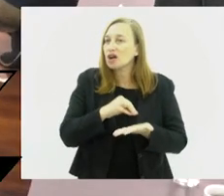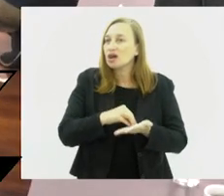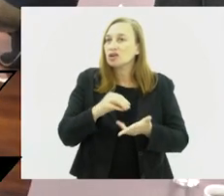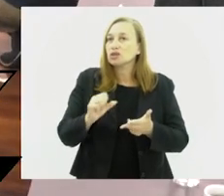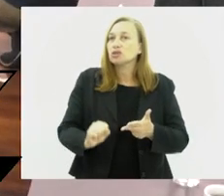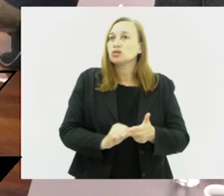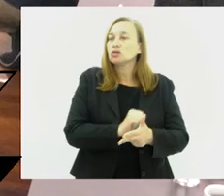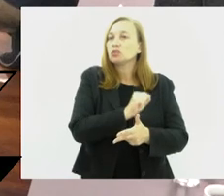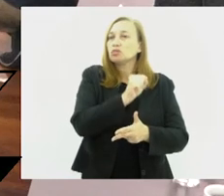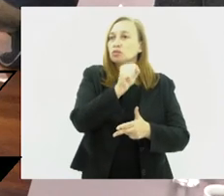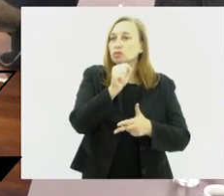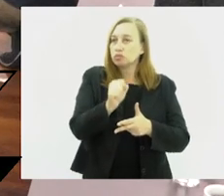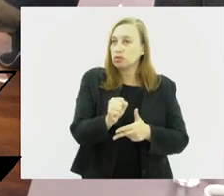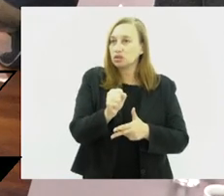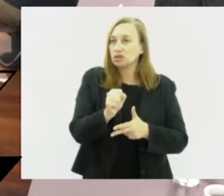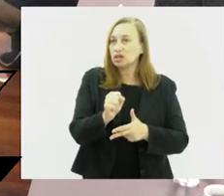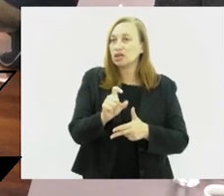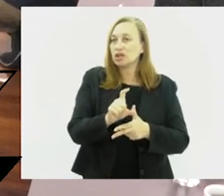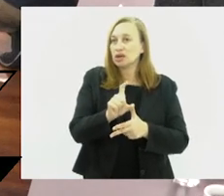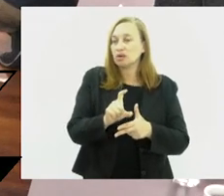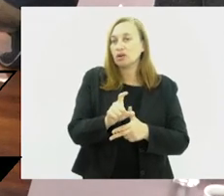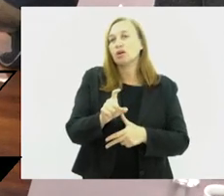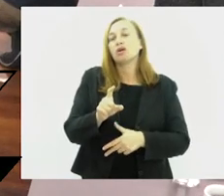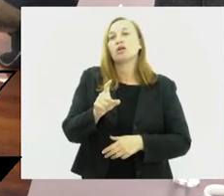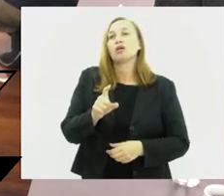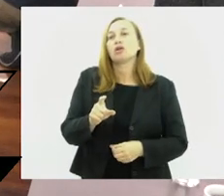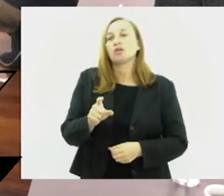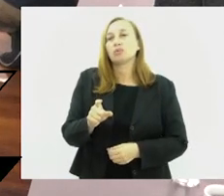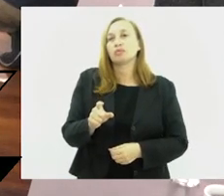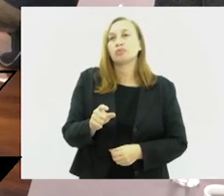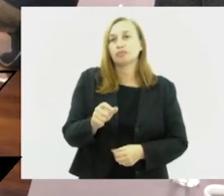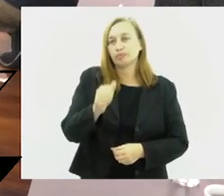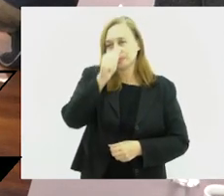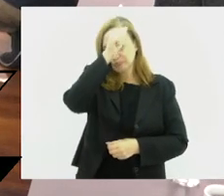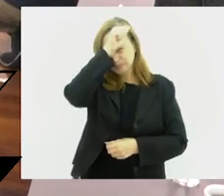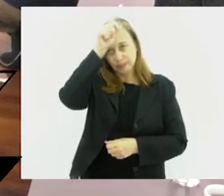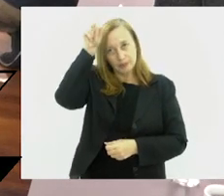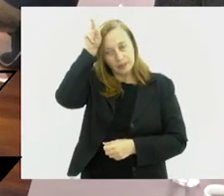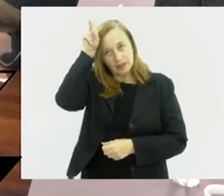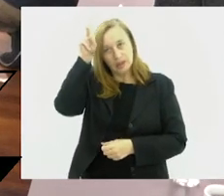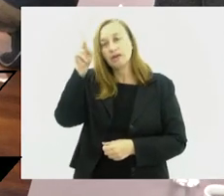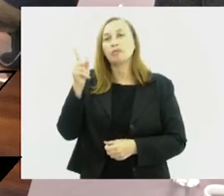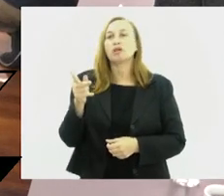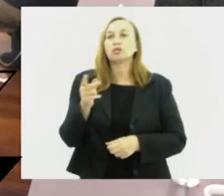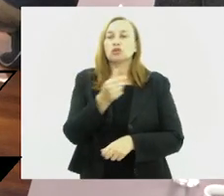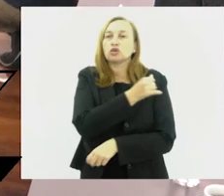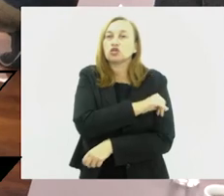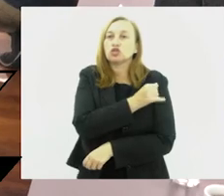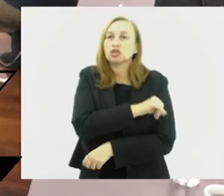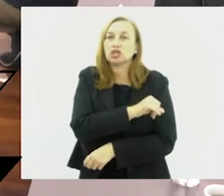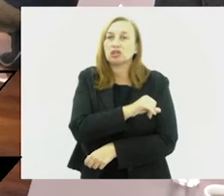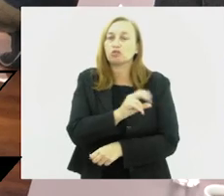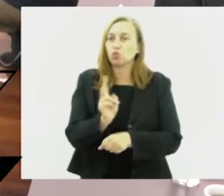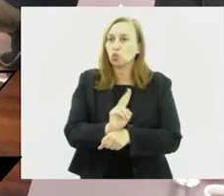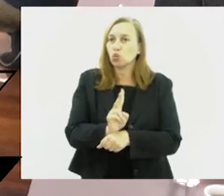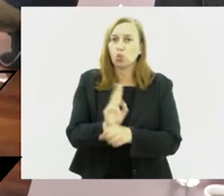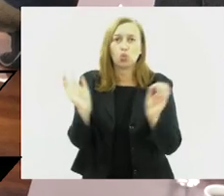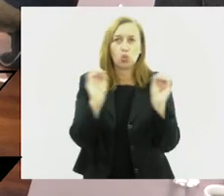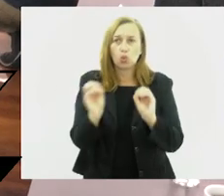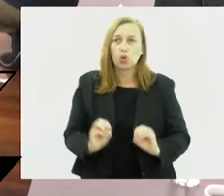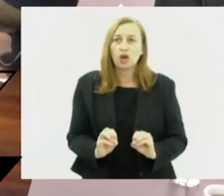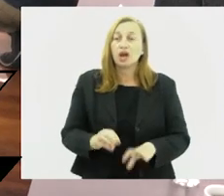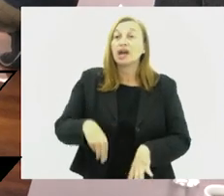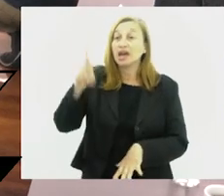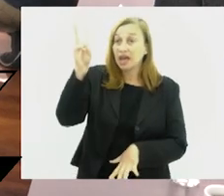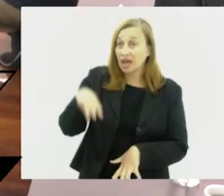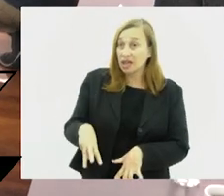público municipal no Rio de Janeiro. A Guarda Municipal não mandou nenhum representante, considerando que quem está mais na